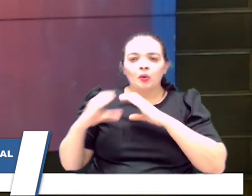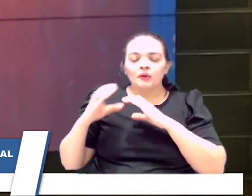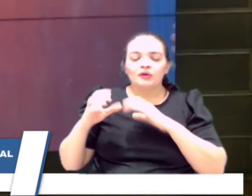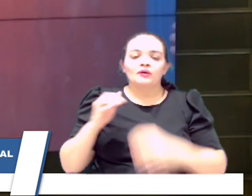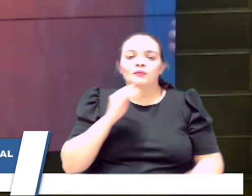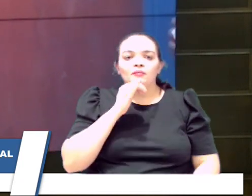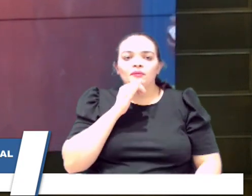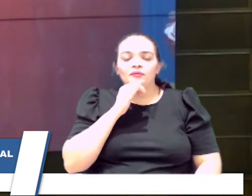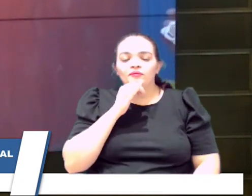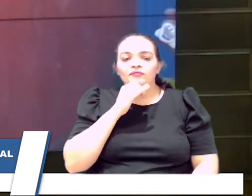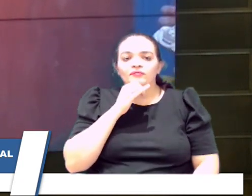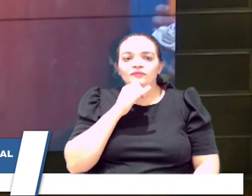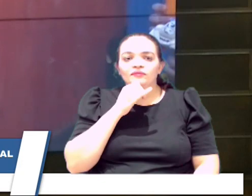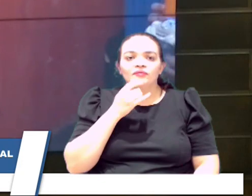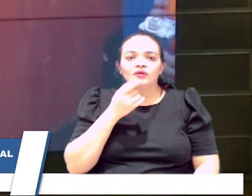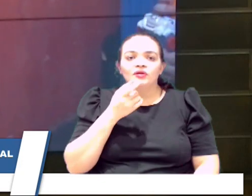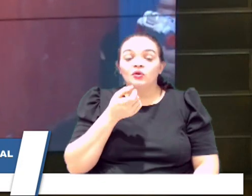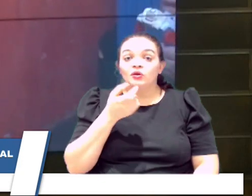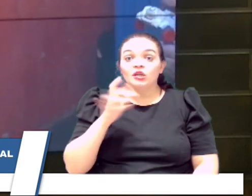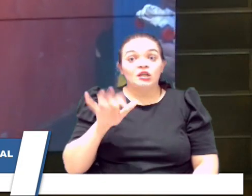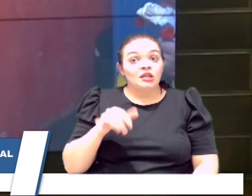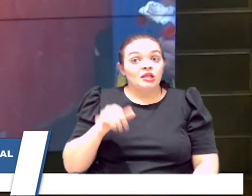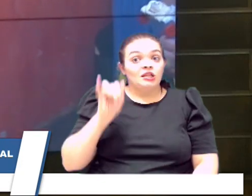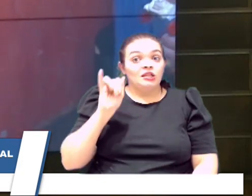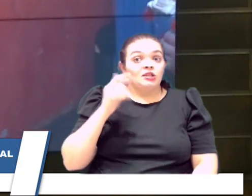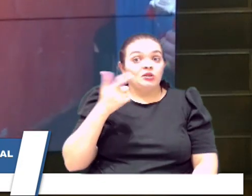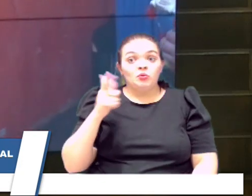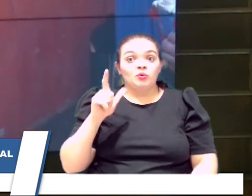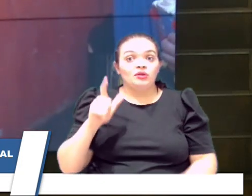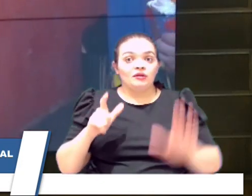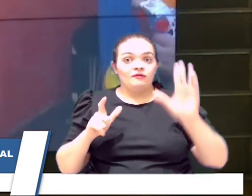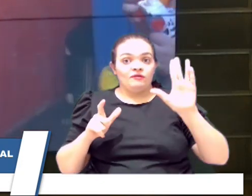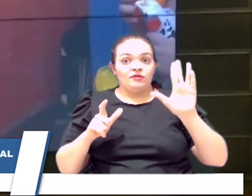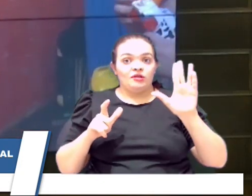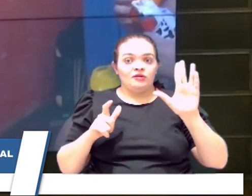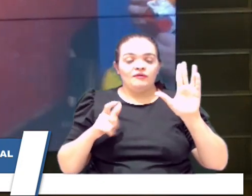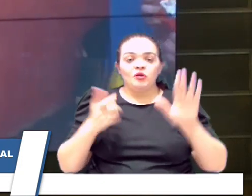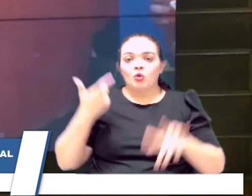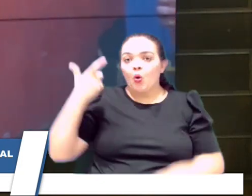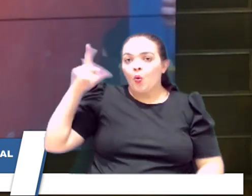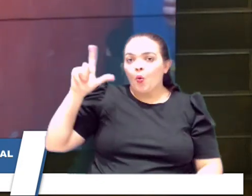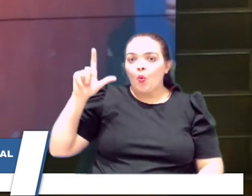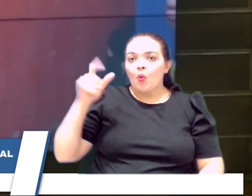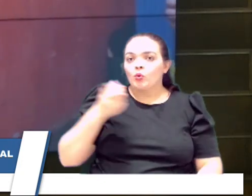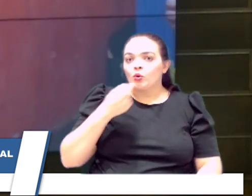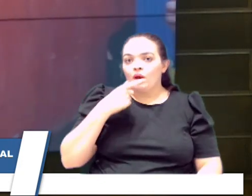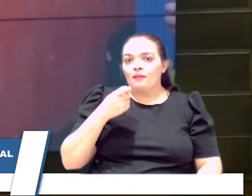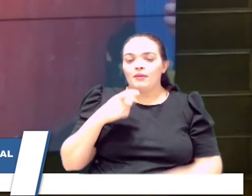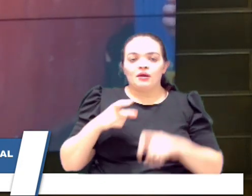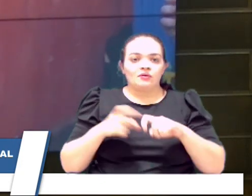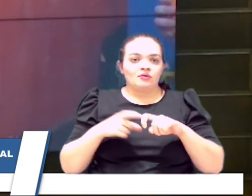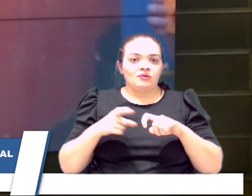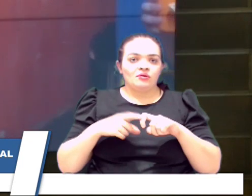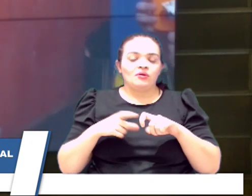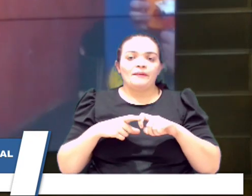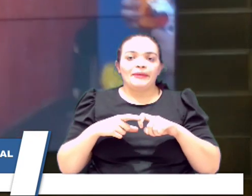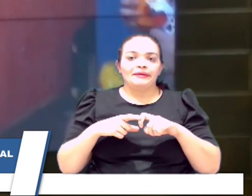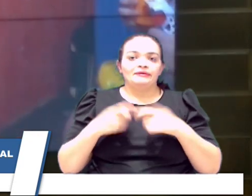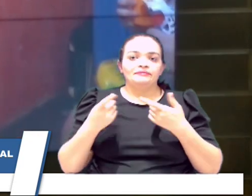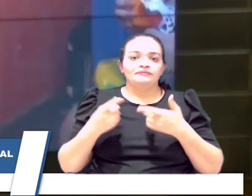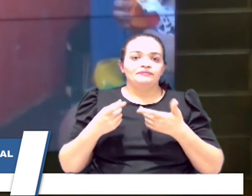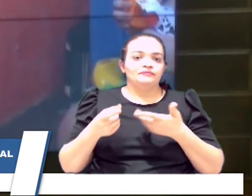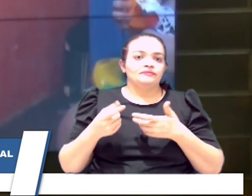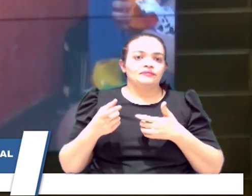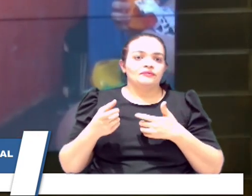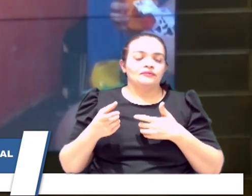se ela não tivesse tomando a cannabis, se ela estivesse tomando só os remédios, os fármacos, né?